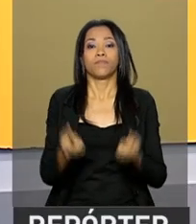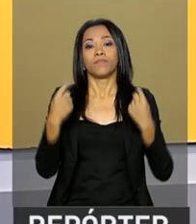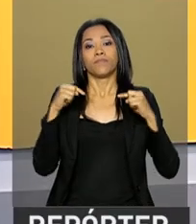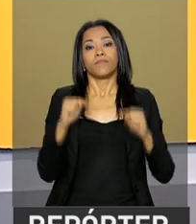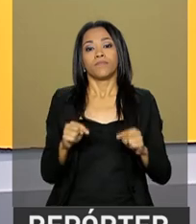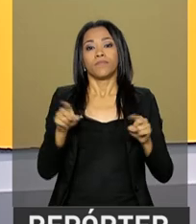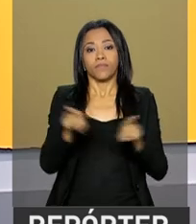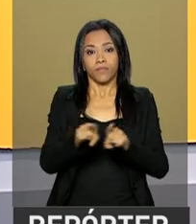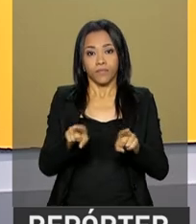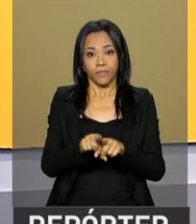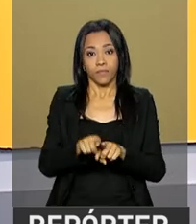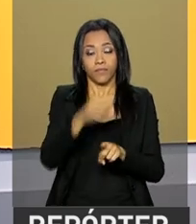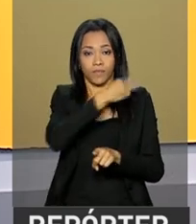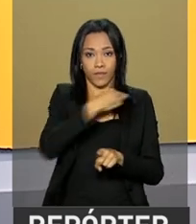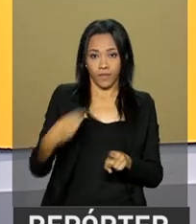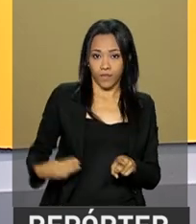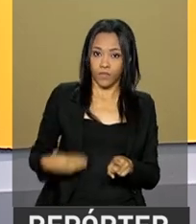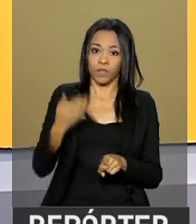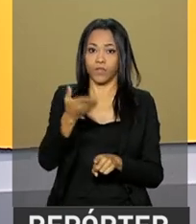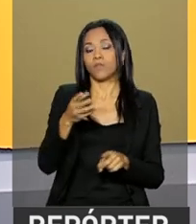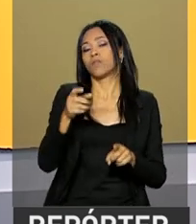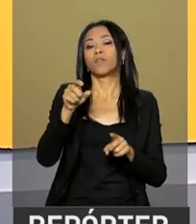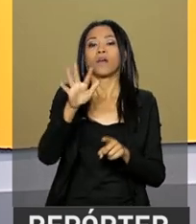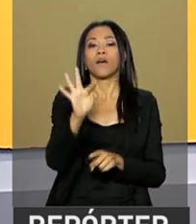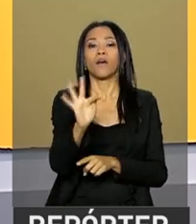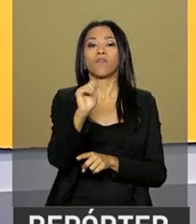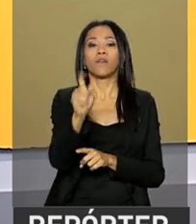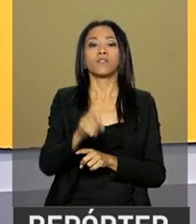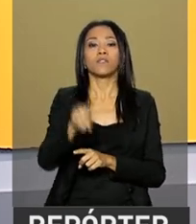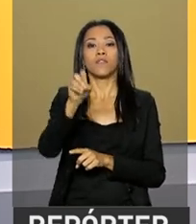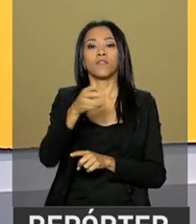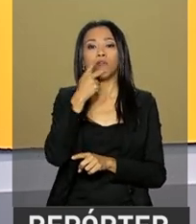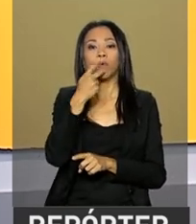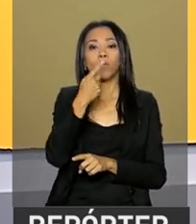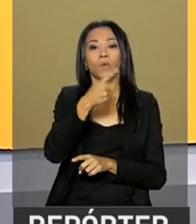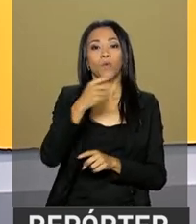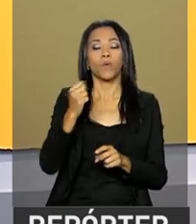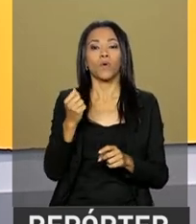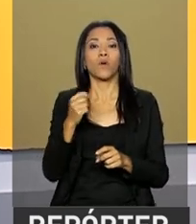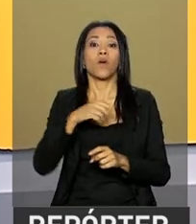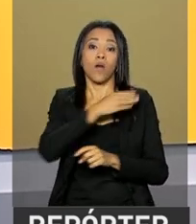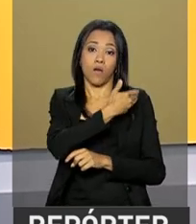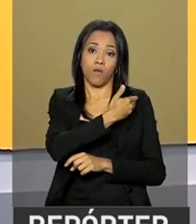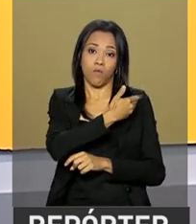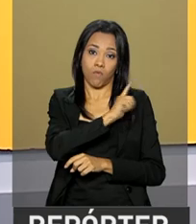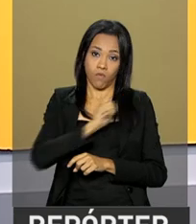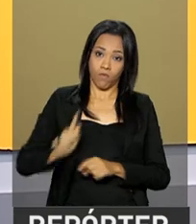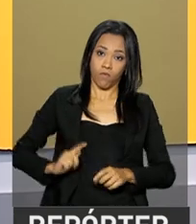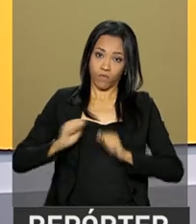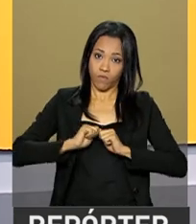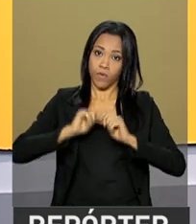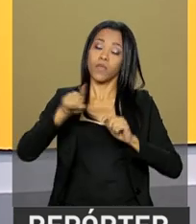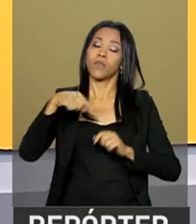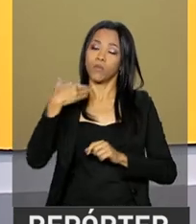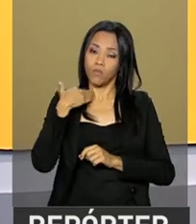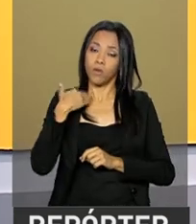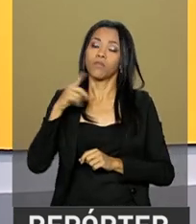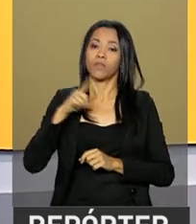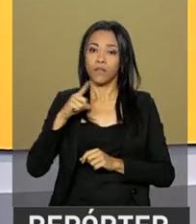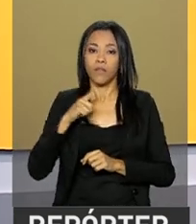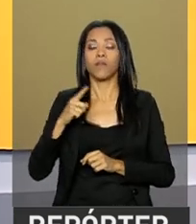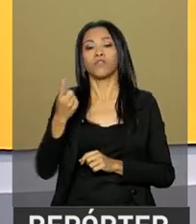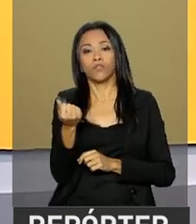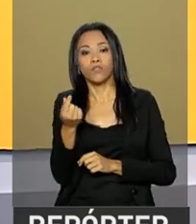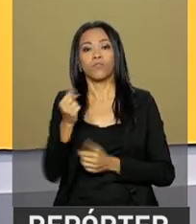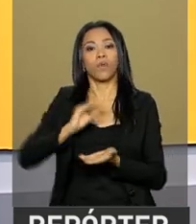ministro da Fazenda, Henrique Mereles, garantiu aos governadores que o BNDS tem recursos e condições para auxiliar os